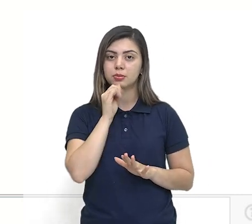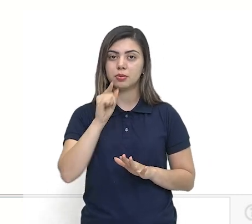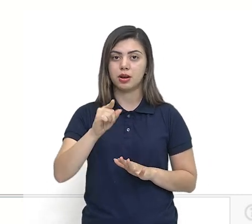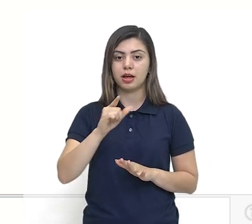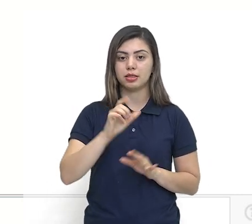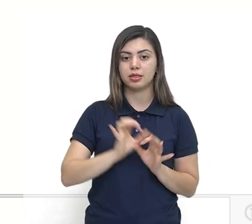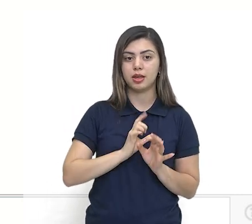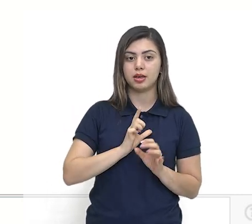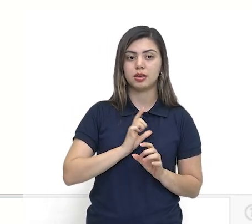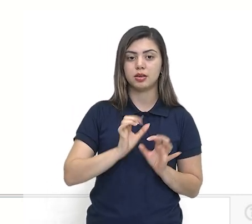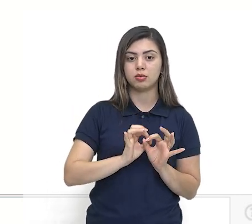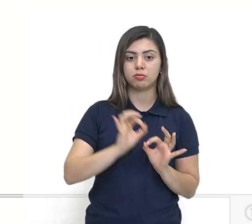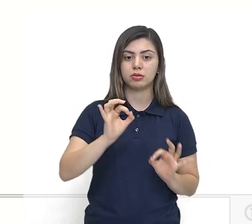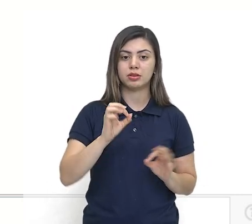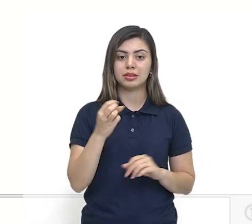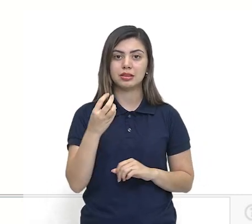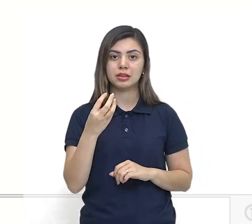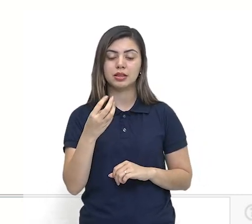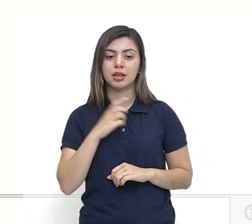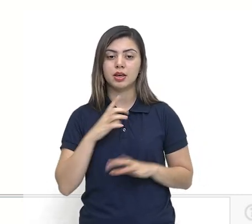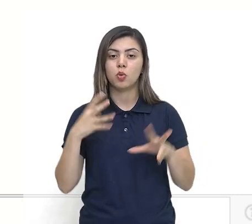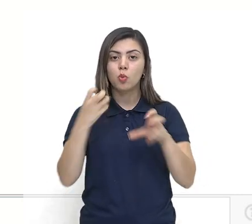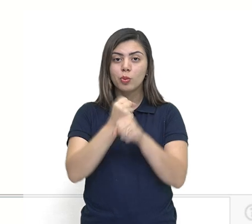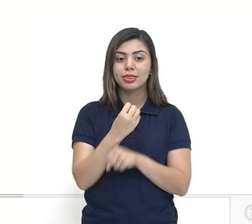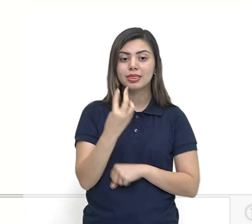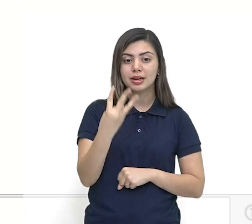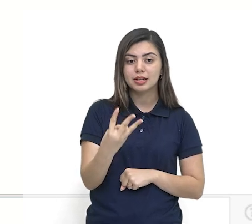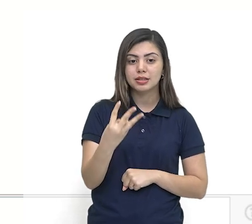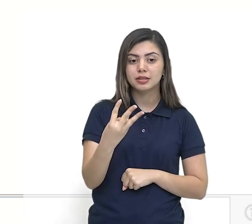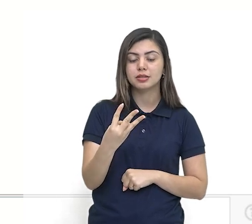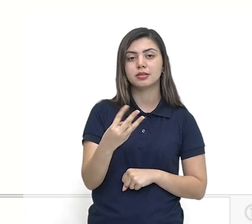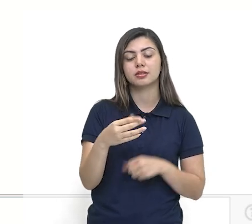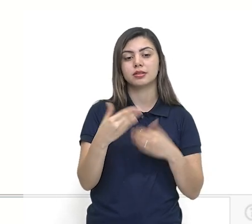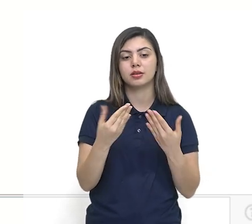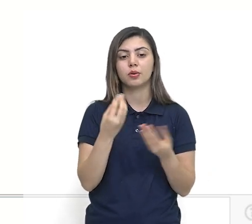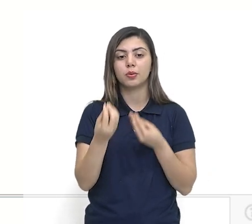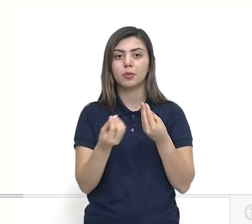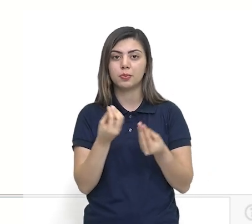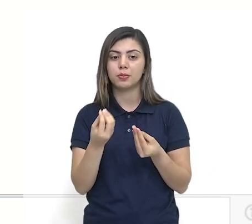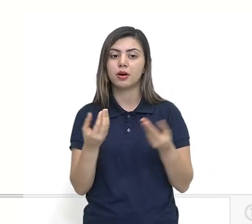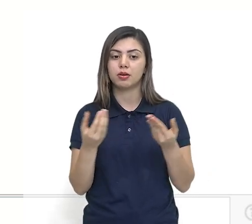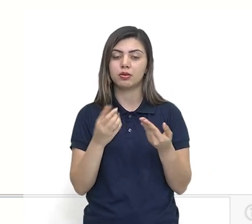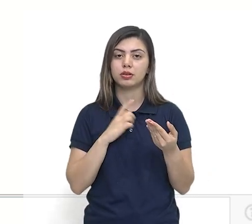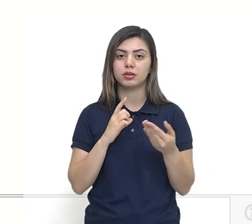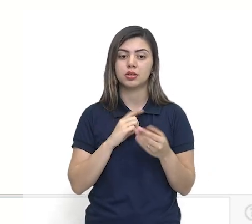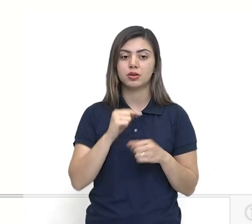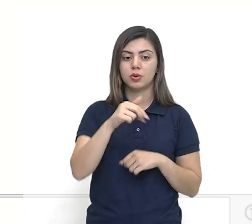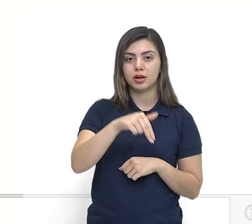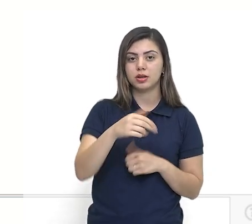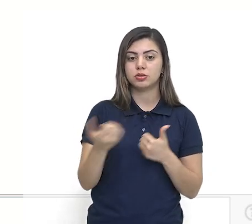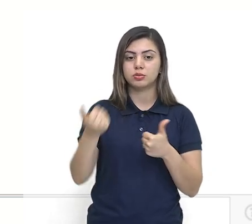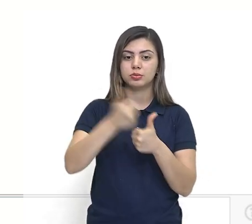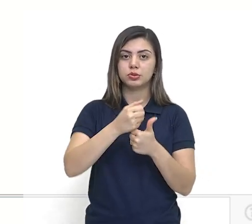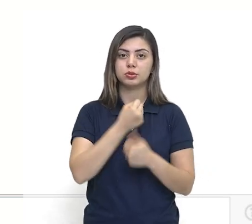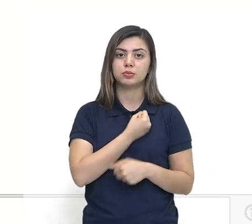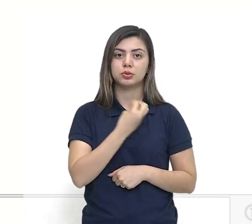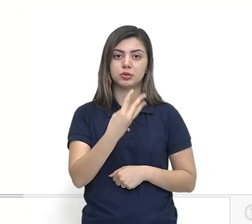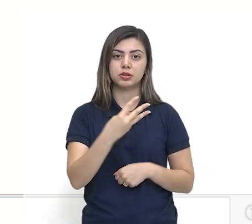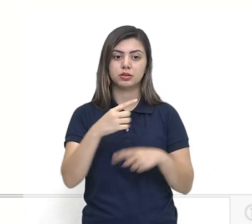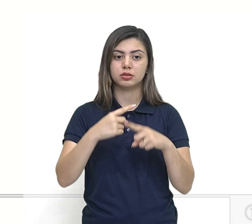vai valer quanto? 3, está aqui, ó. Saiu o N, entrou quem? O 3.